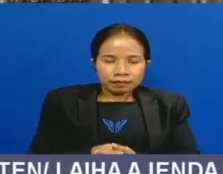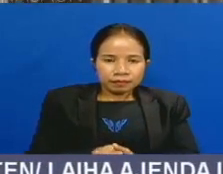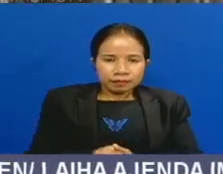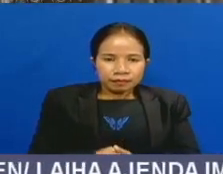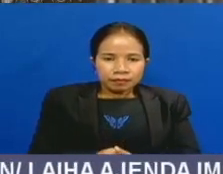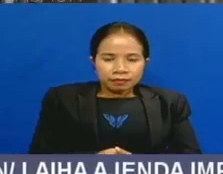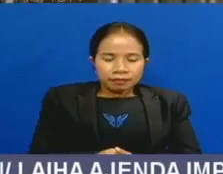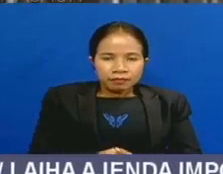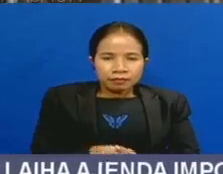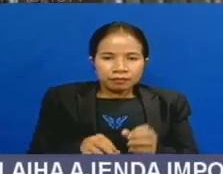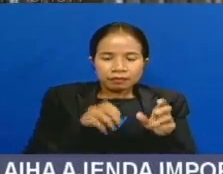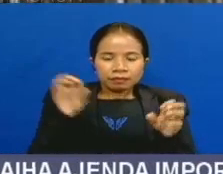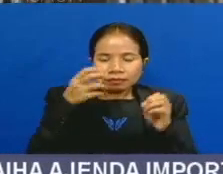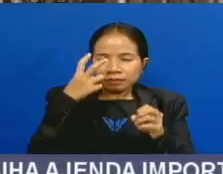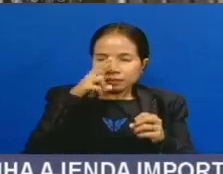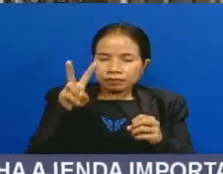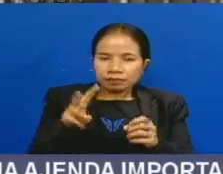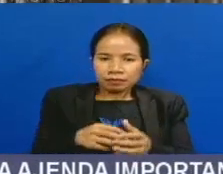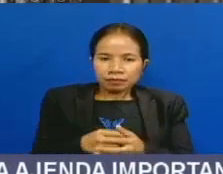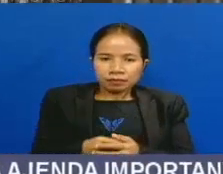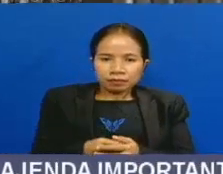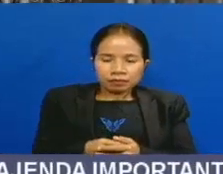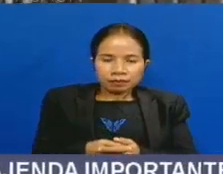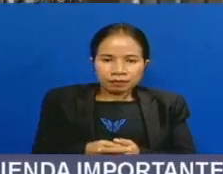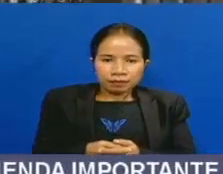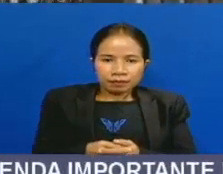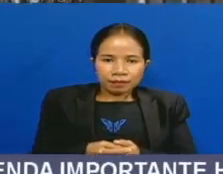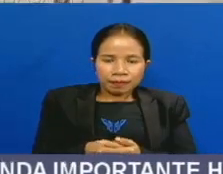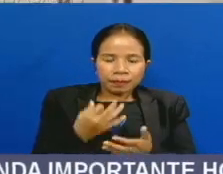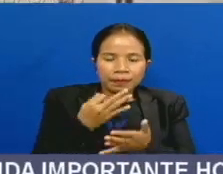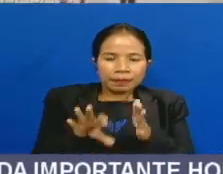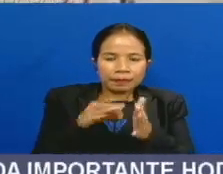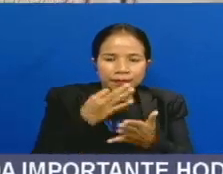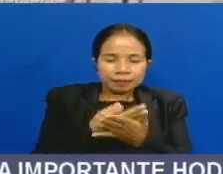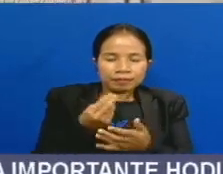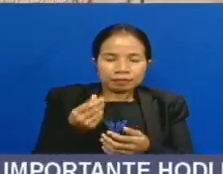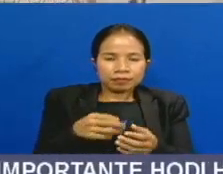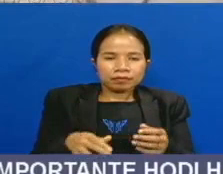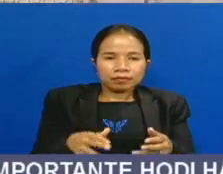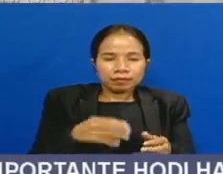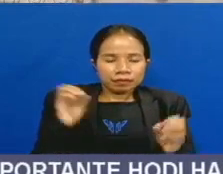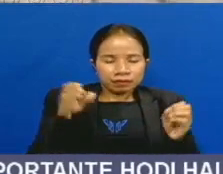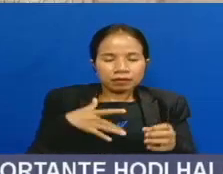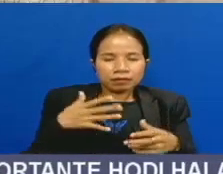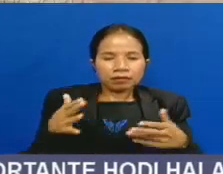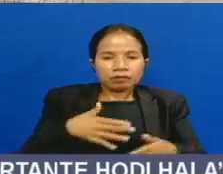ibe ma la tama ni ami kan rendimento mi don senti pati la siguro tamba